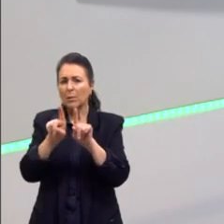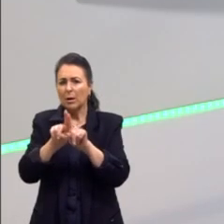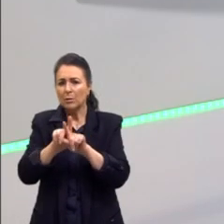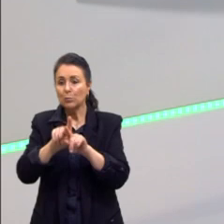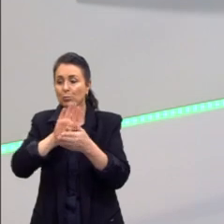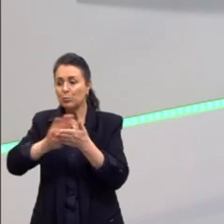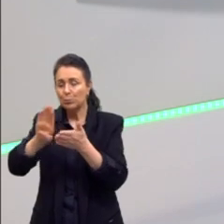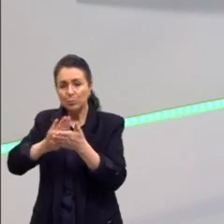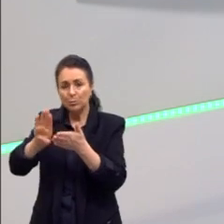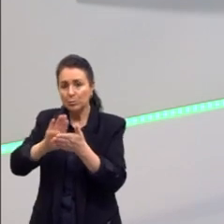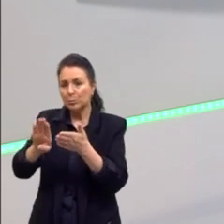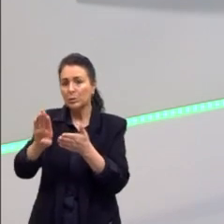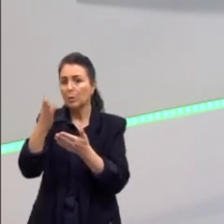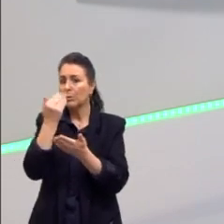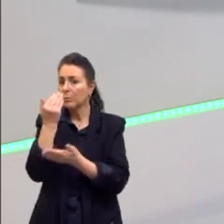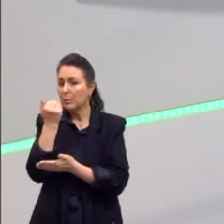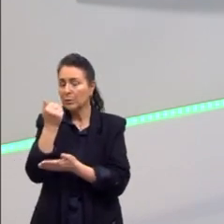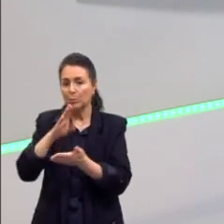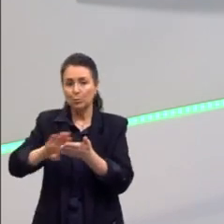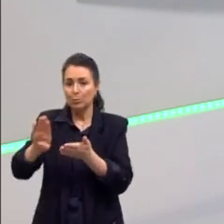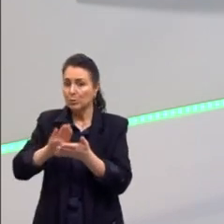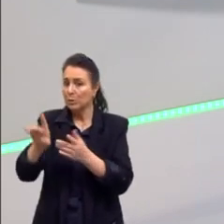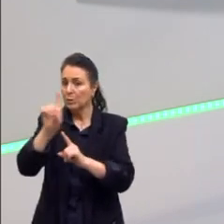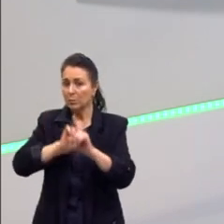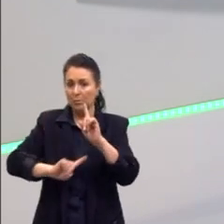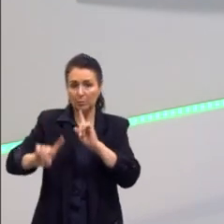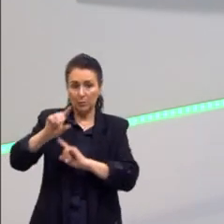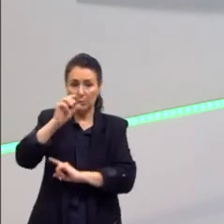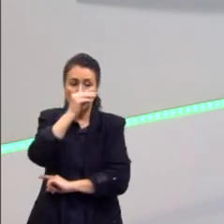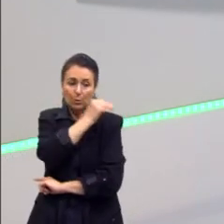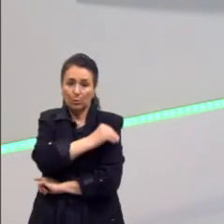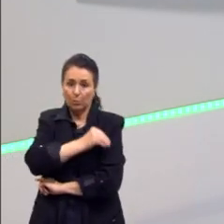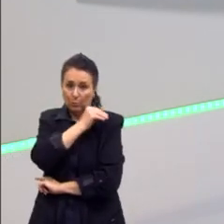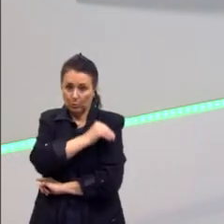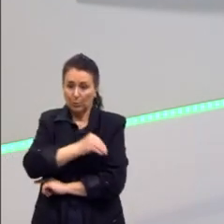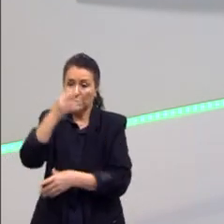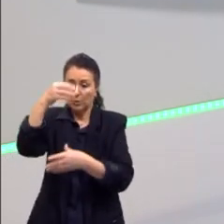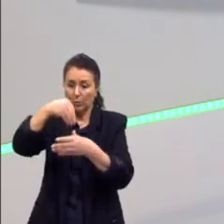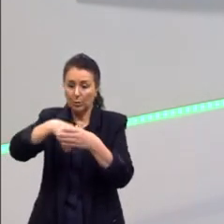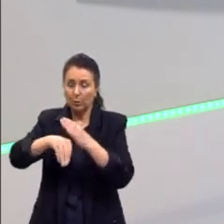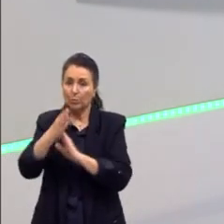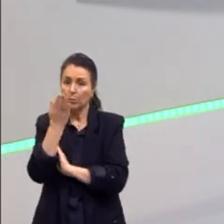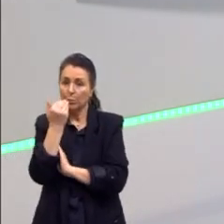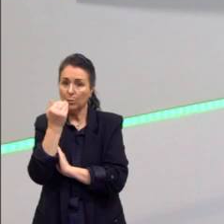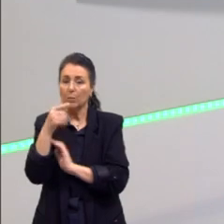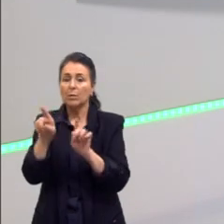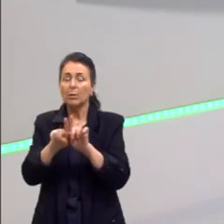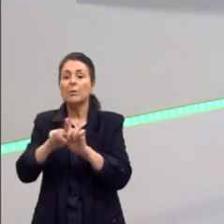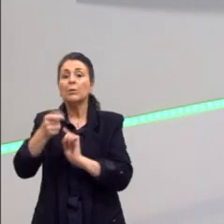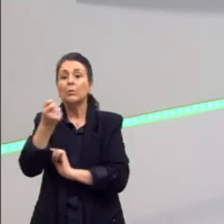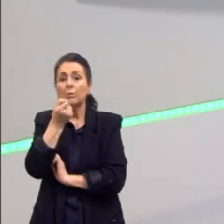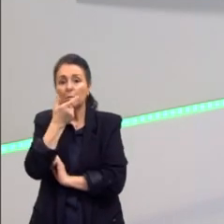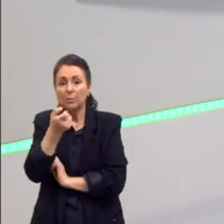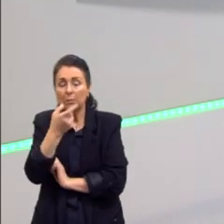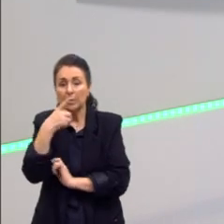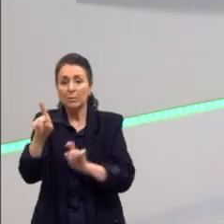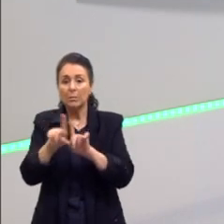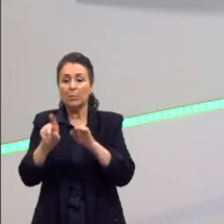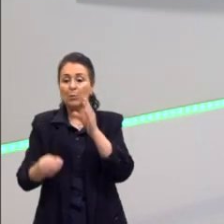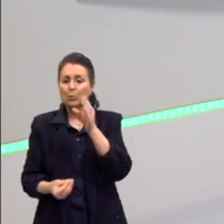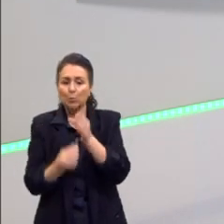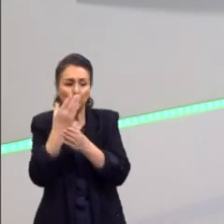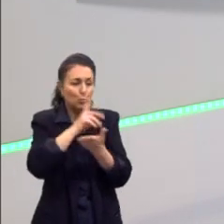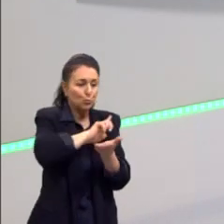alimento para retirar alguma Essência em algum composto daquele alimento os medicamentos os